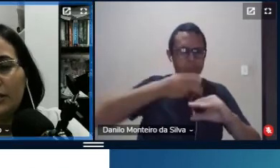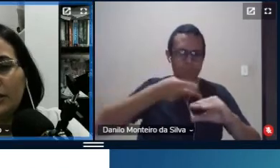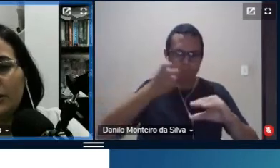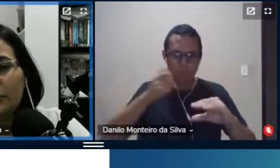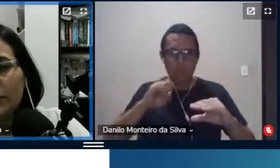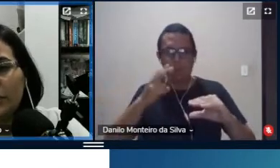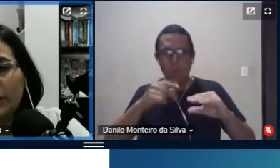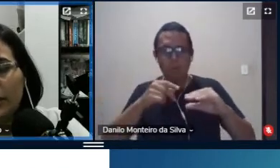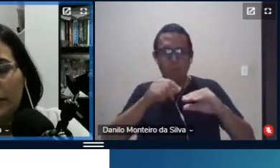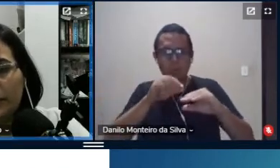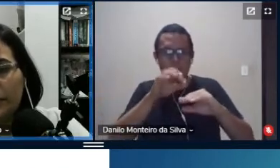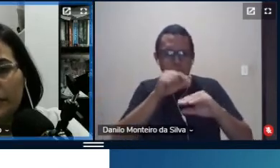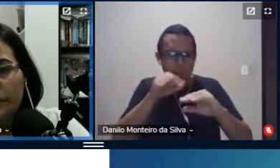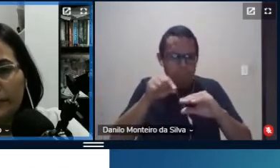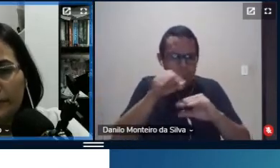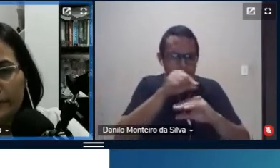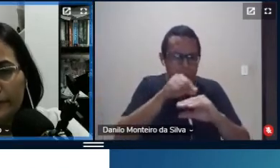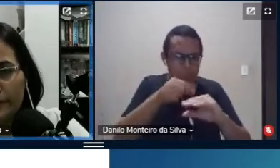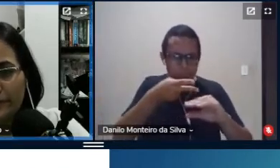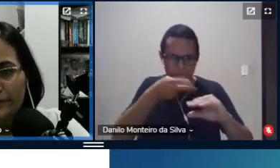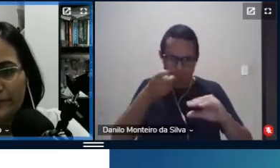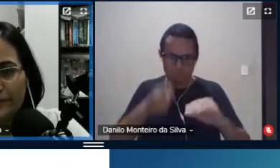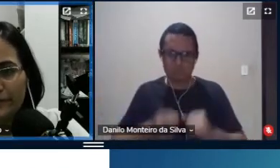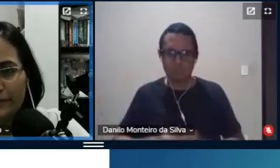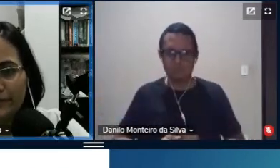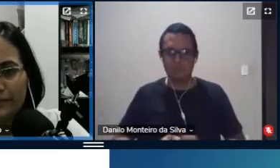E a gente também tem,